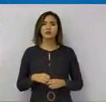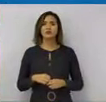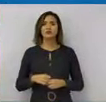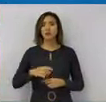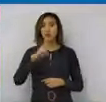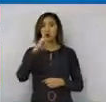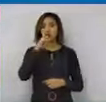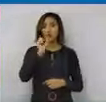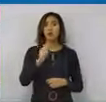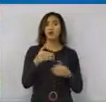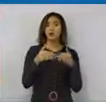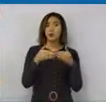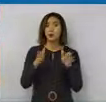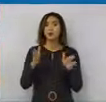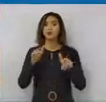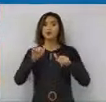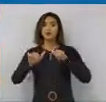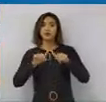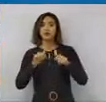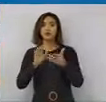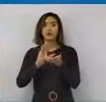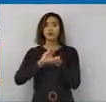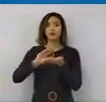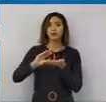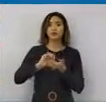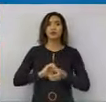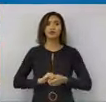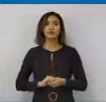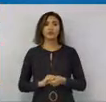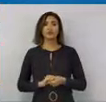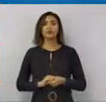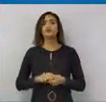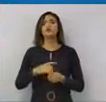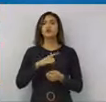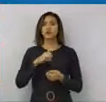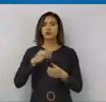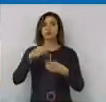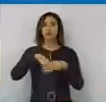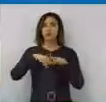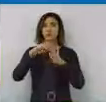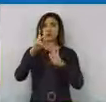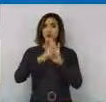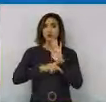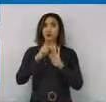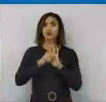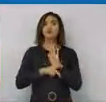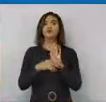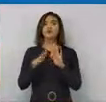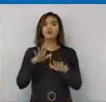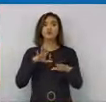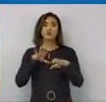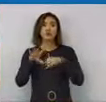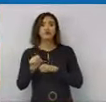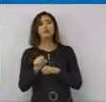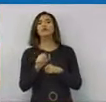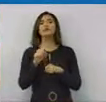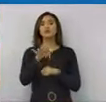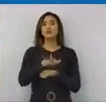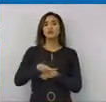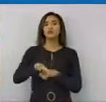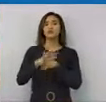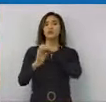fortalecimento para geração de emprego e renda. Temos ações previstas no projeto, inclusive, de capacitação para empreendedorismo